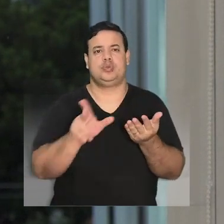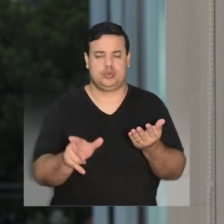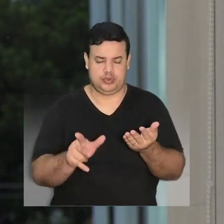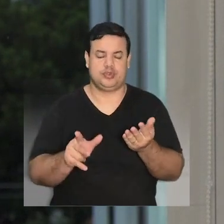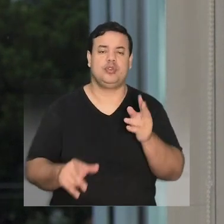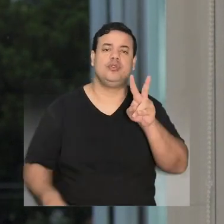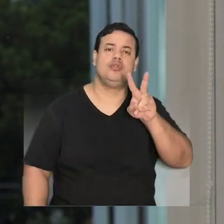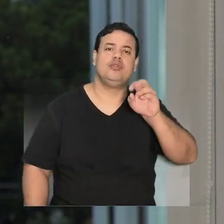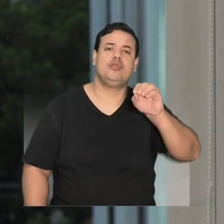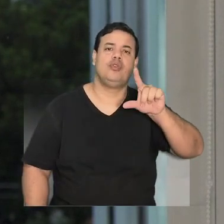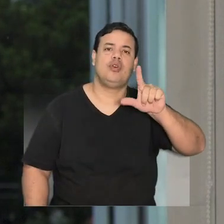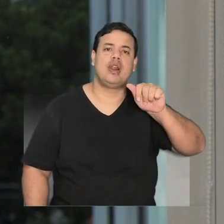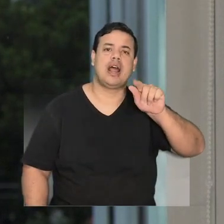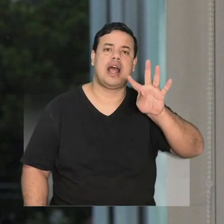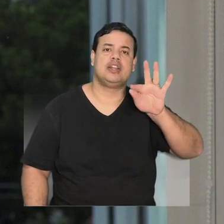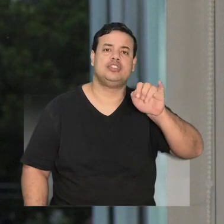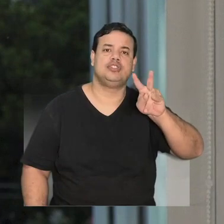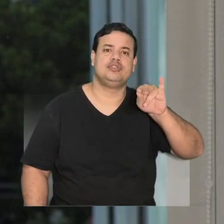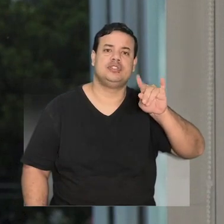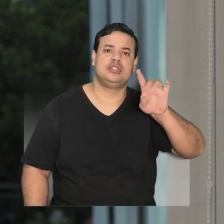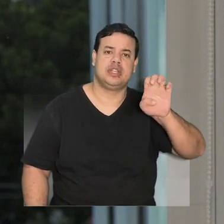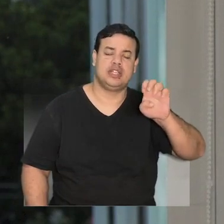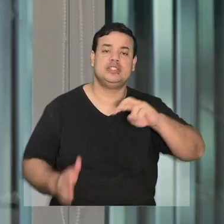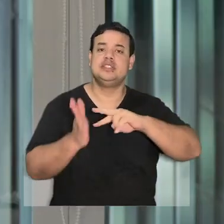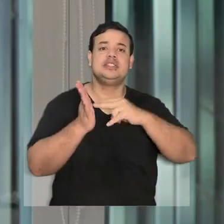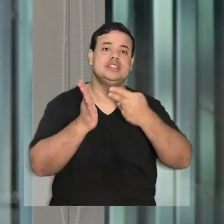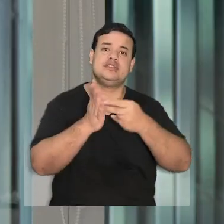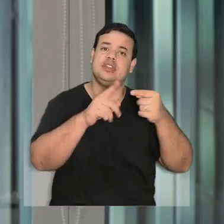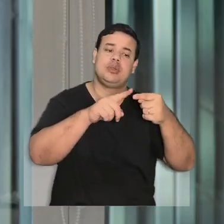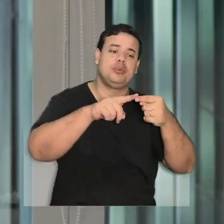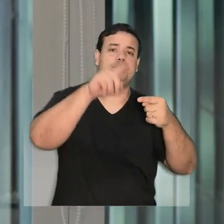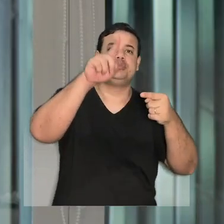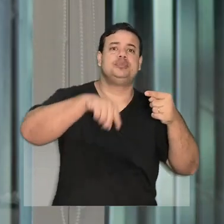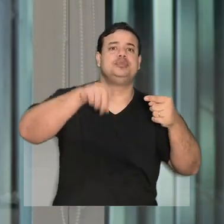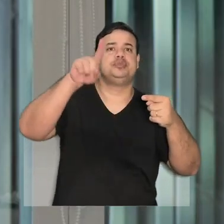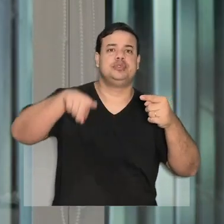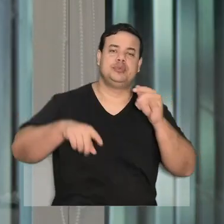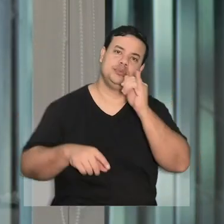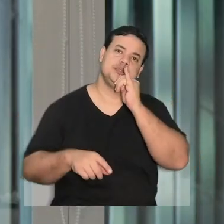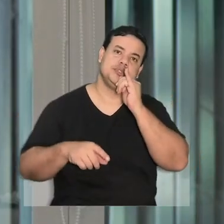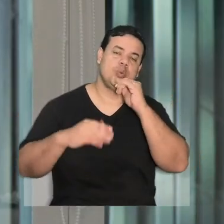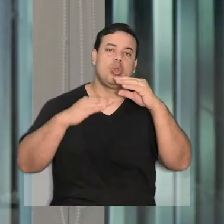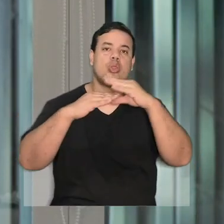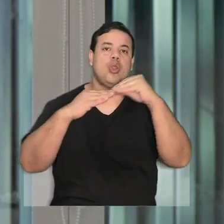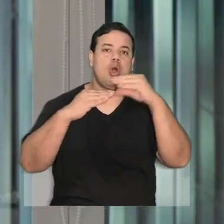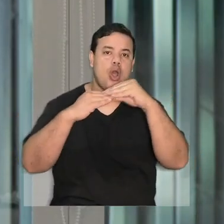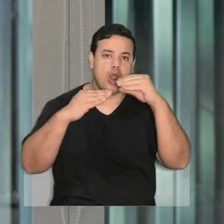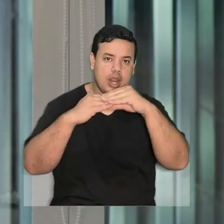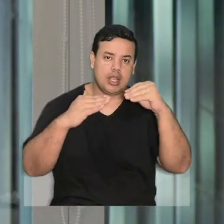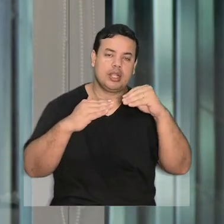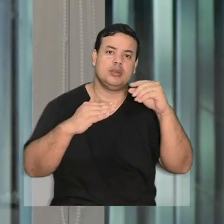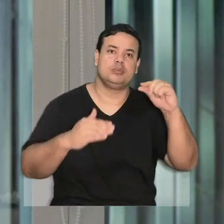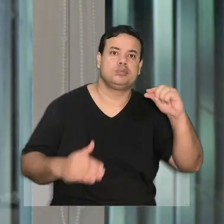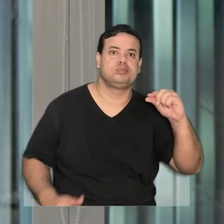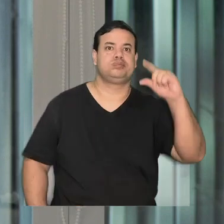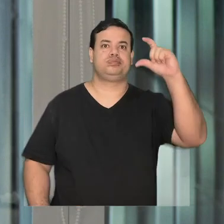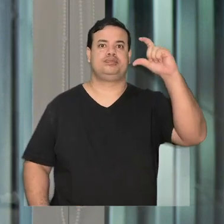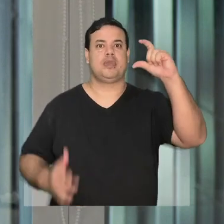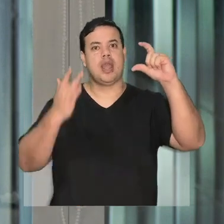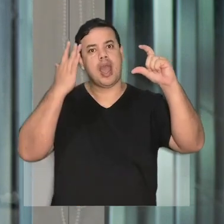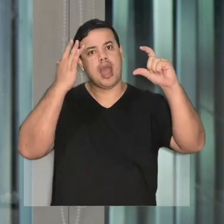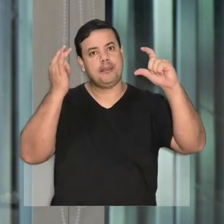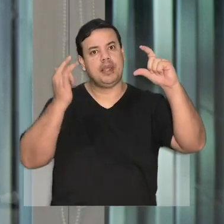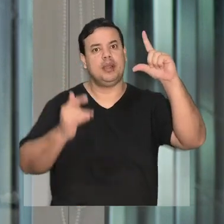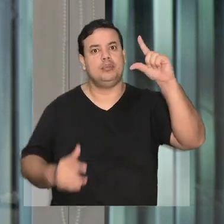uma medida de dispersão. Quando o dólar sobe em um dia, cai no outro, volta a subir